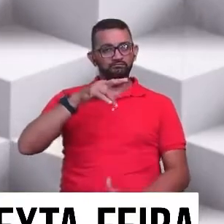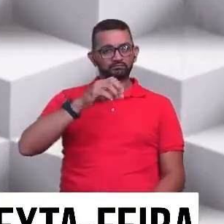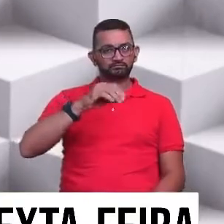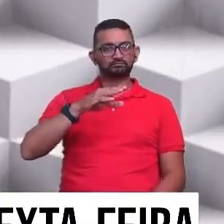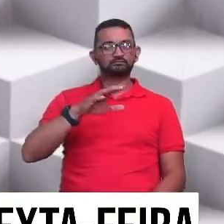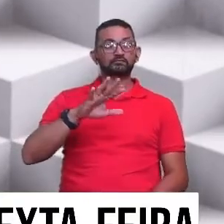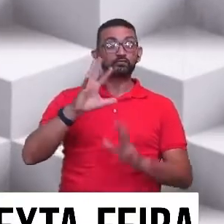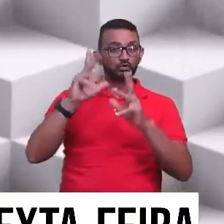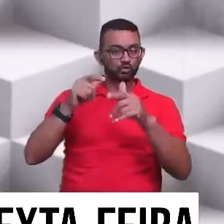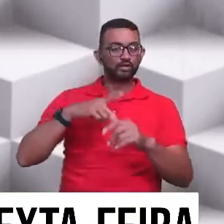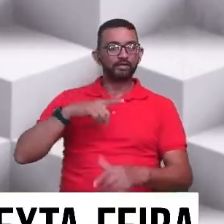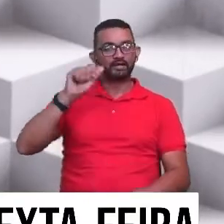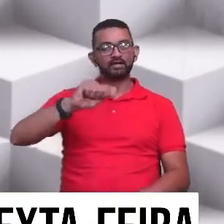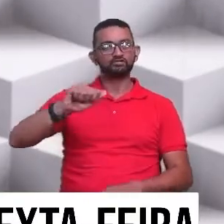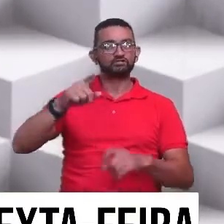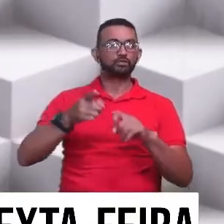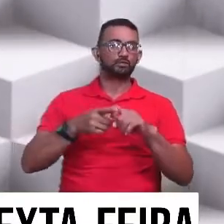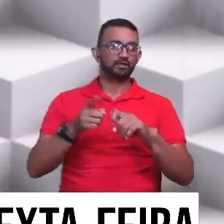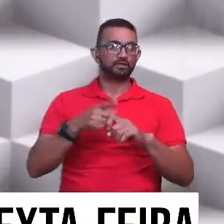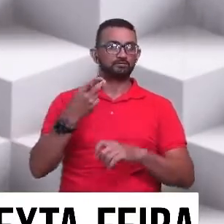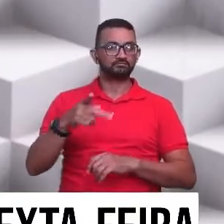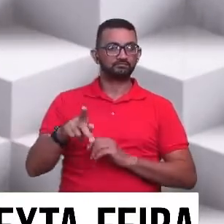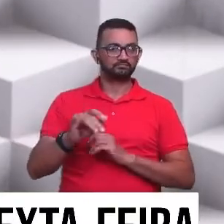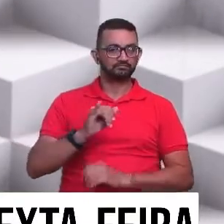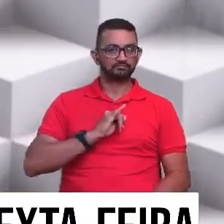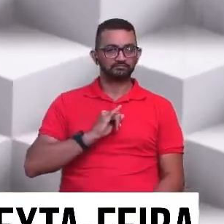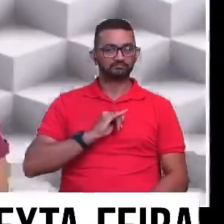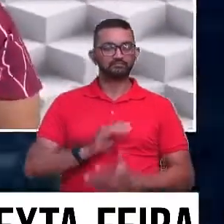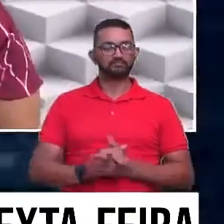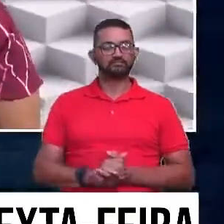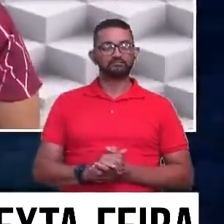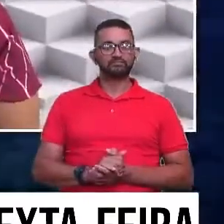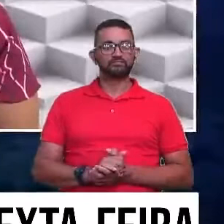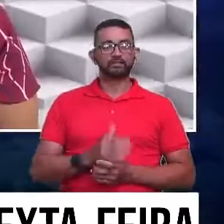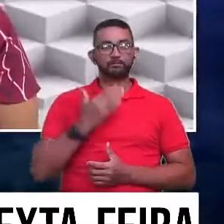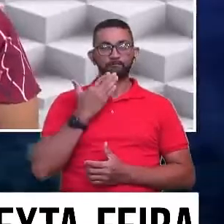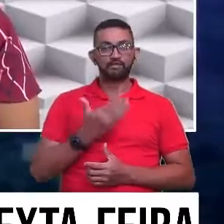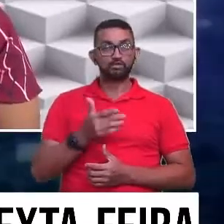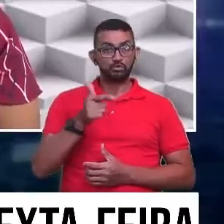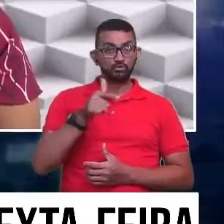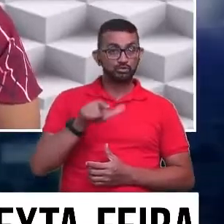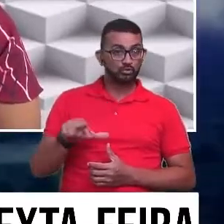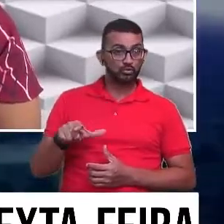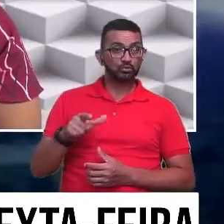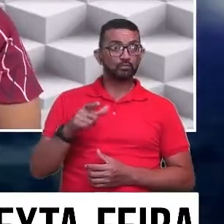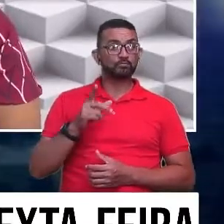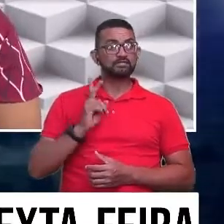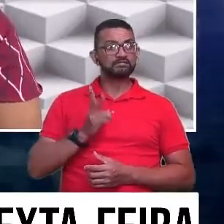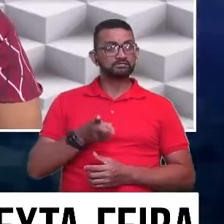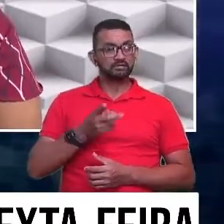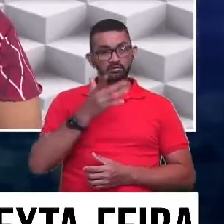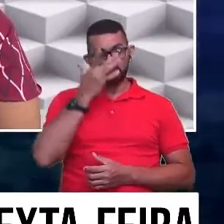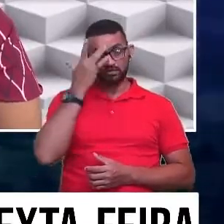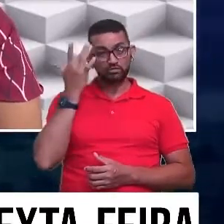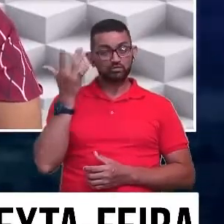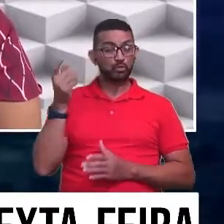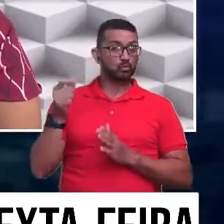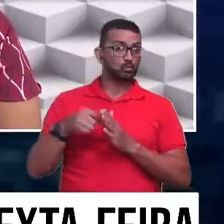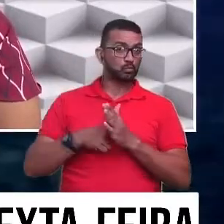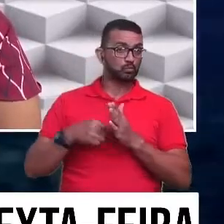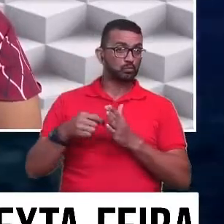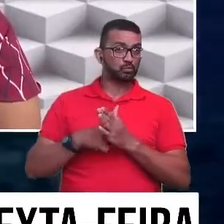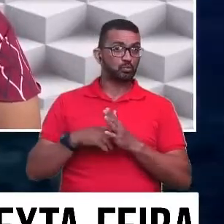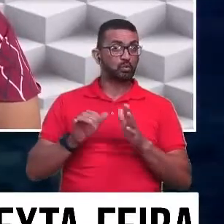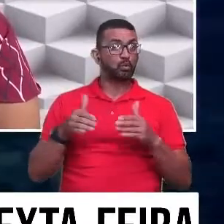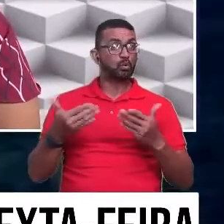Valente e no público geral é na Associação Médica de Imperatriz se ali eu vou pedir para você repetir porque toda hora a gente